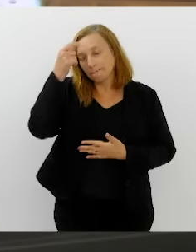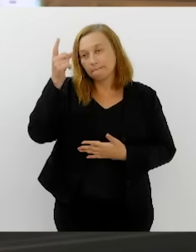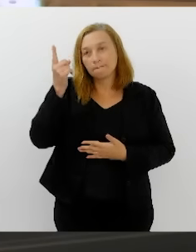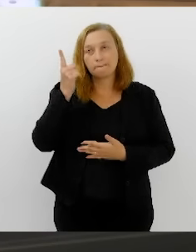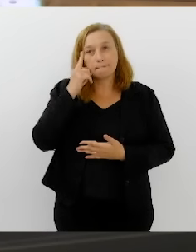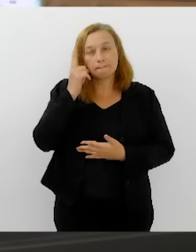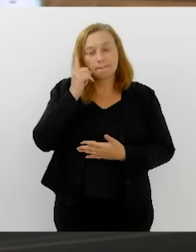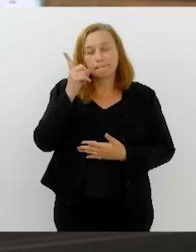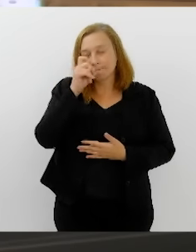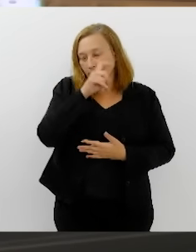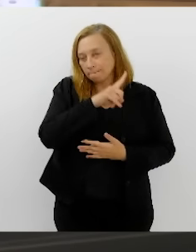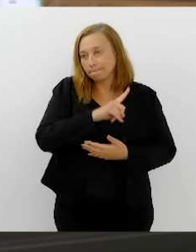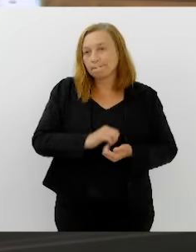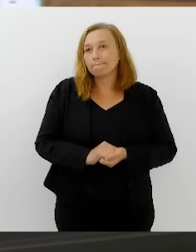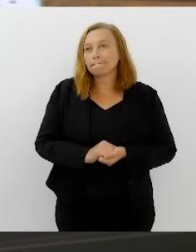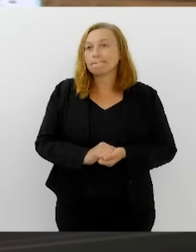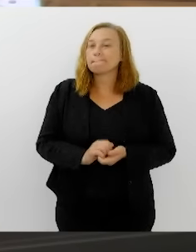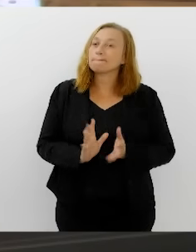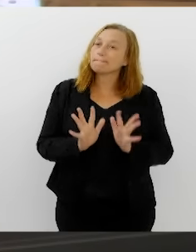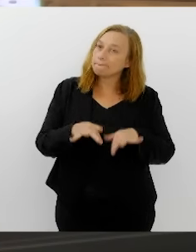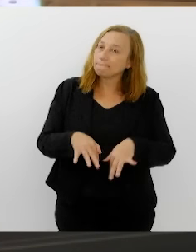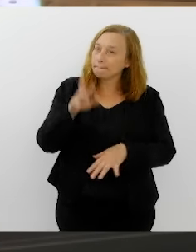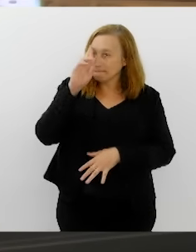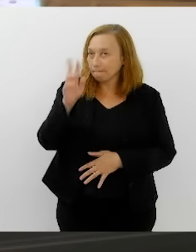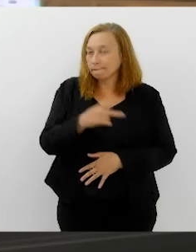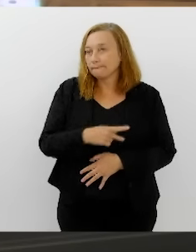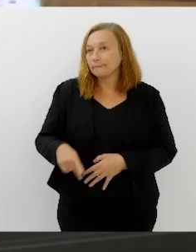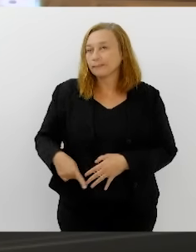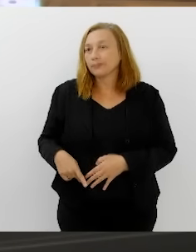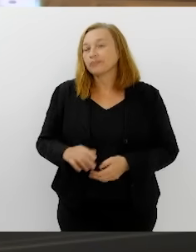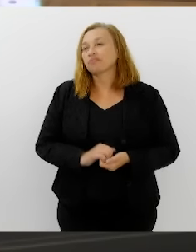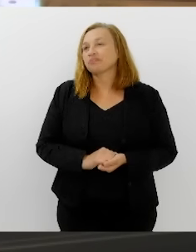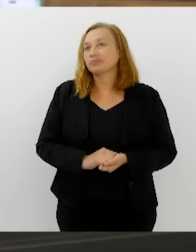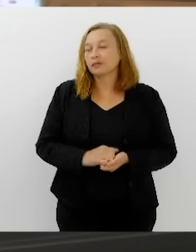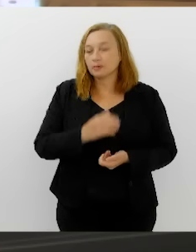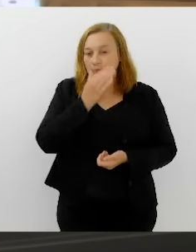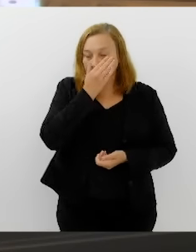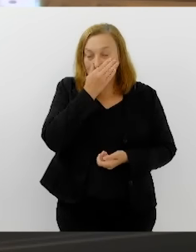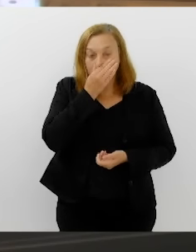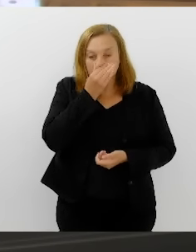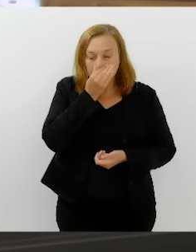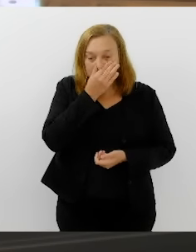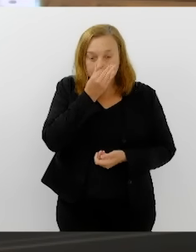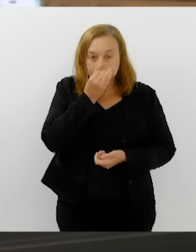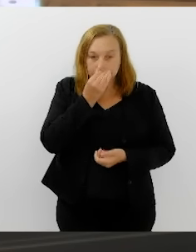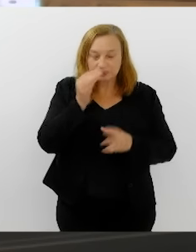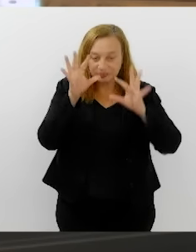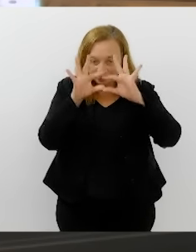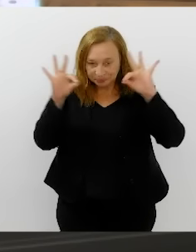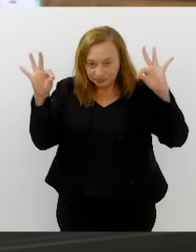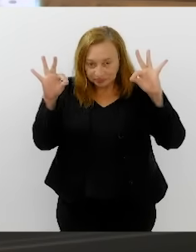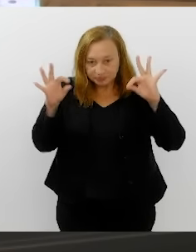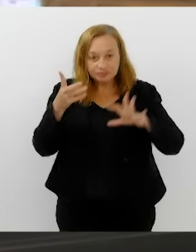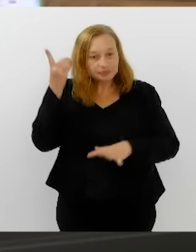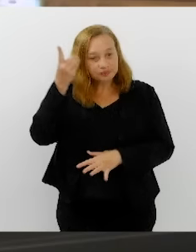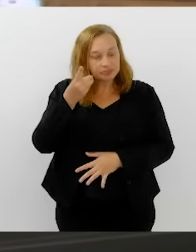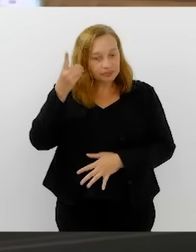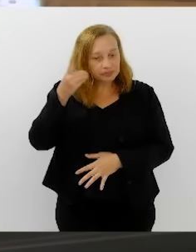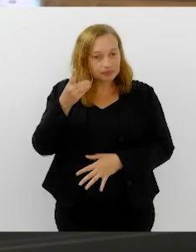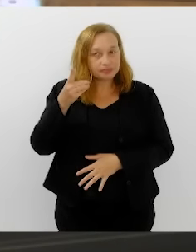de dificuldade. E para concluir, senhor presidente, eu relembro aqui a frase, deputado Gil Diniz,